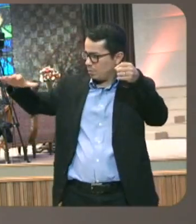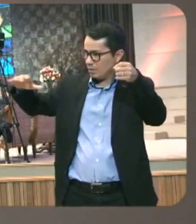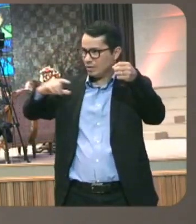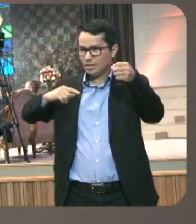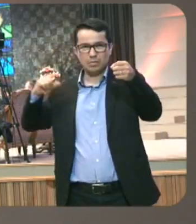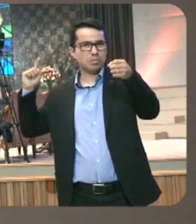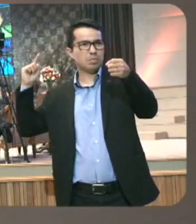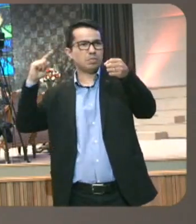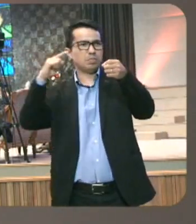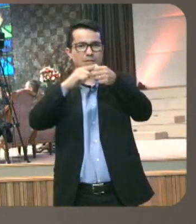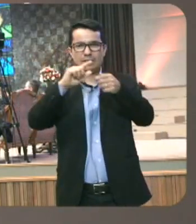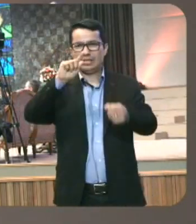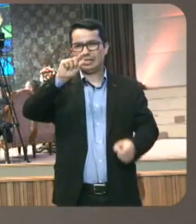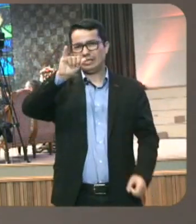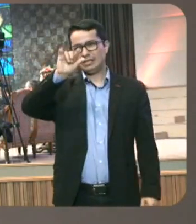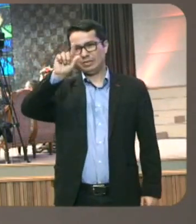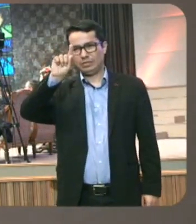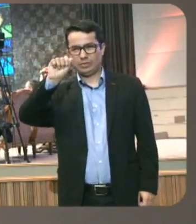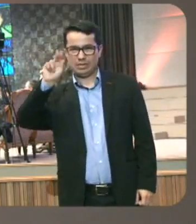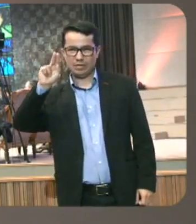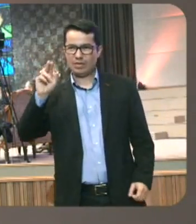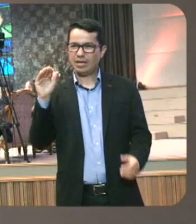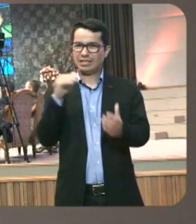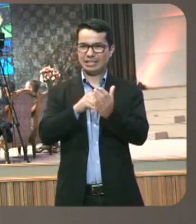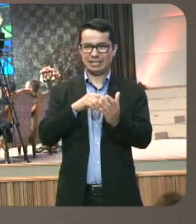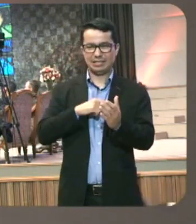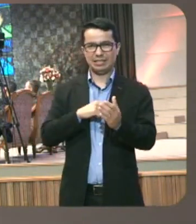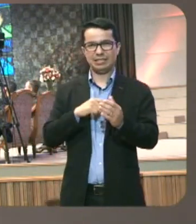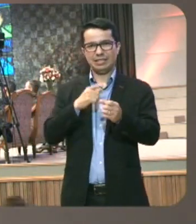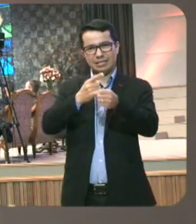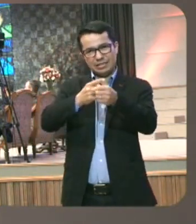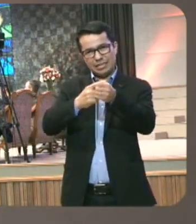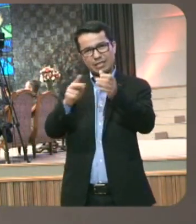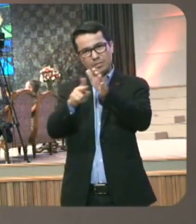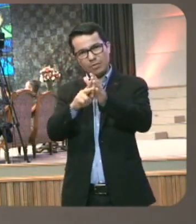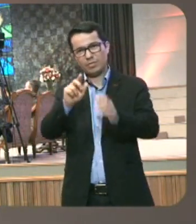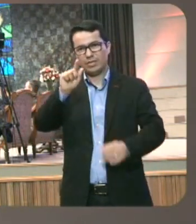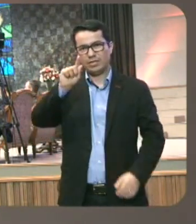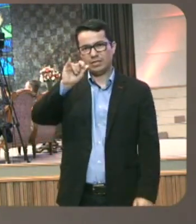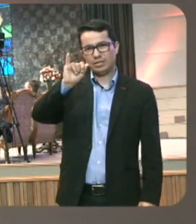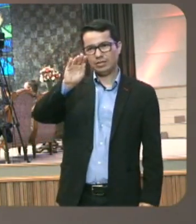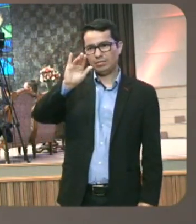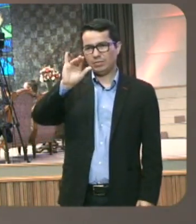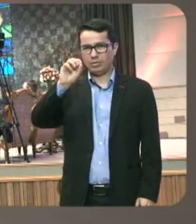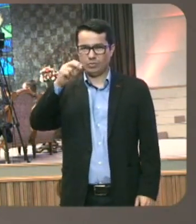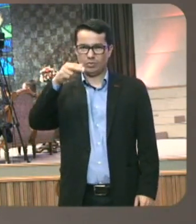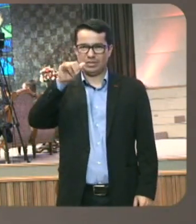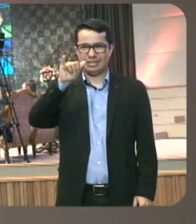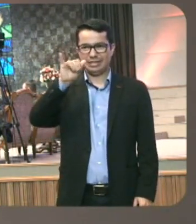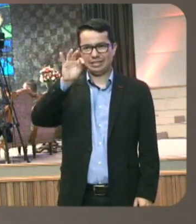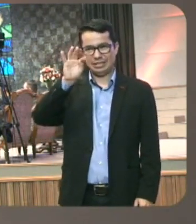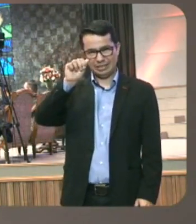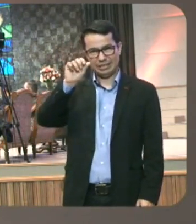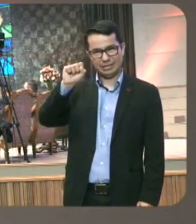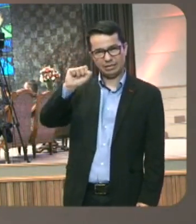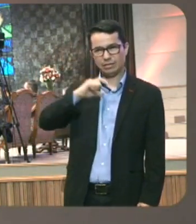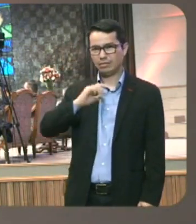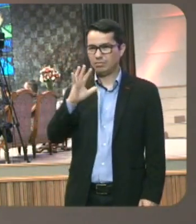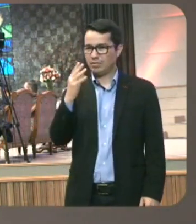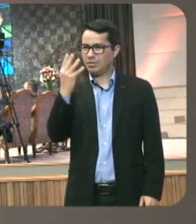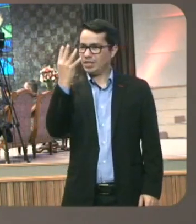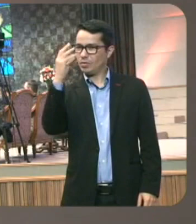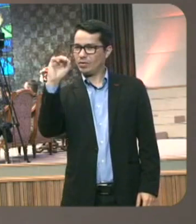estava em Gilgal. De Gilgal até as cidades dos gibeonitas tinham mais ou menos 40 quilômetros,